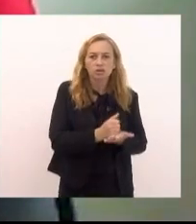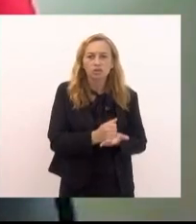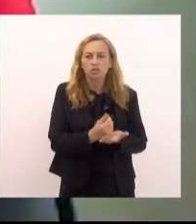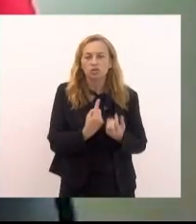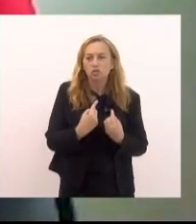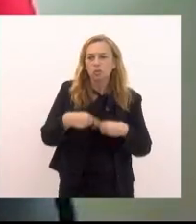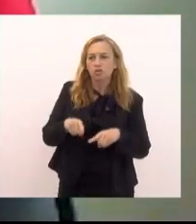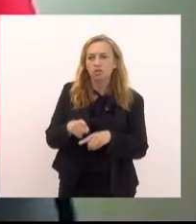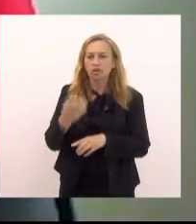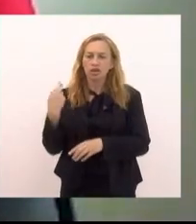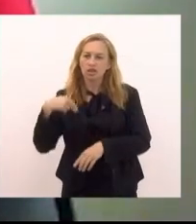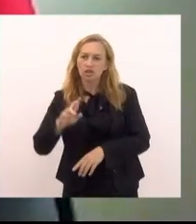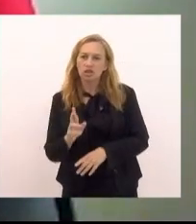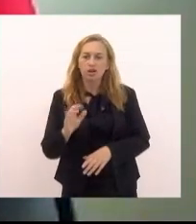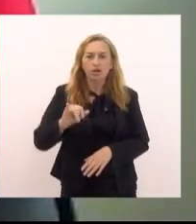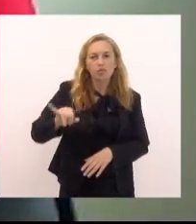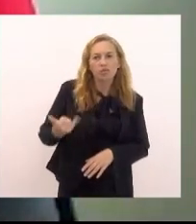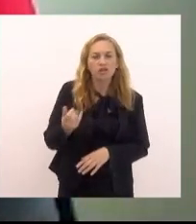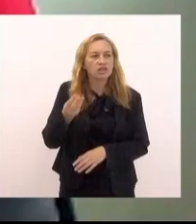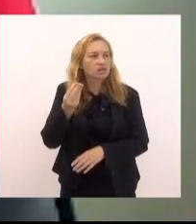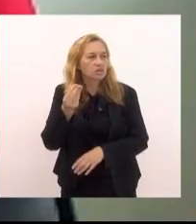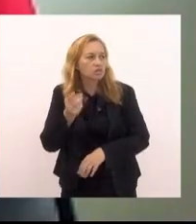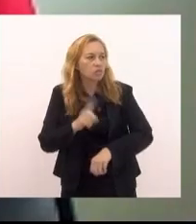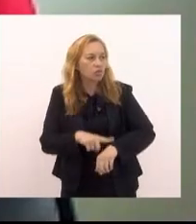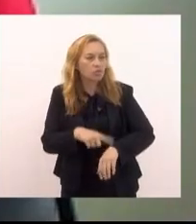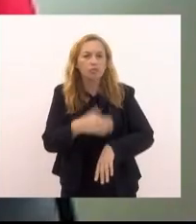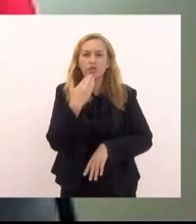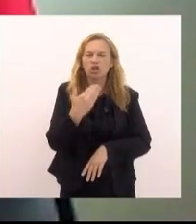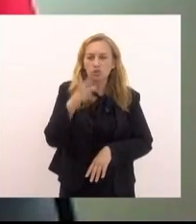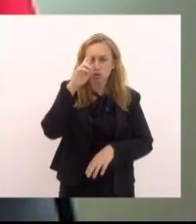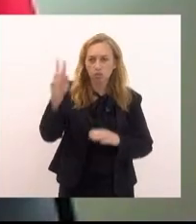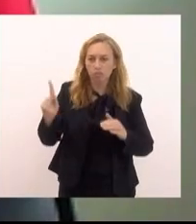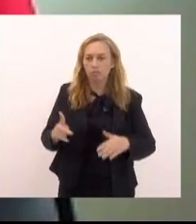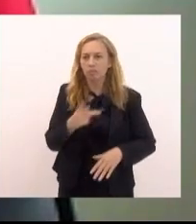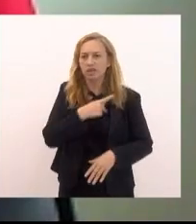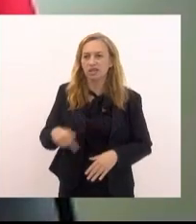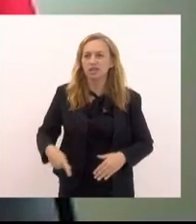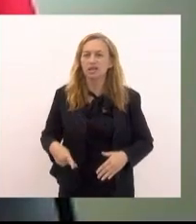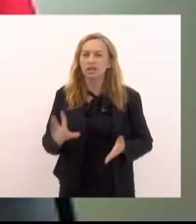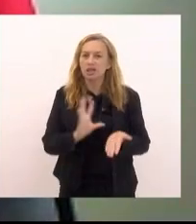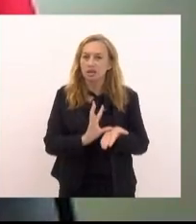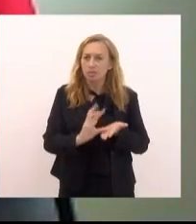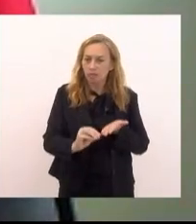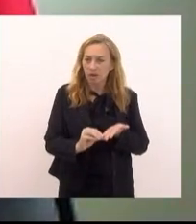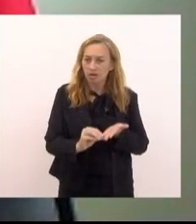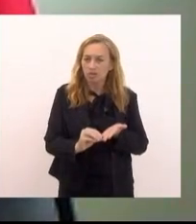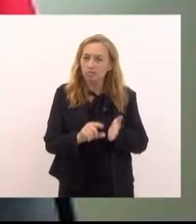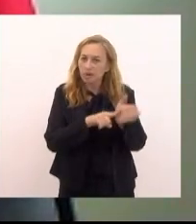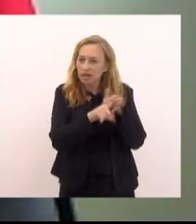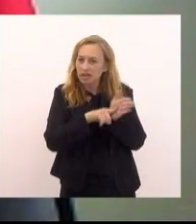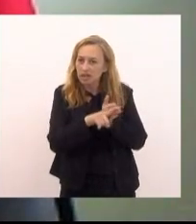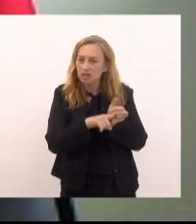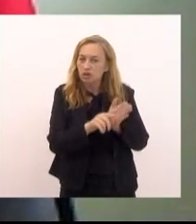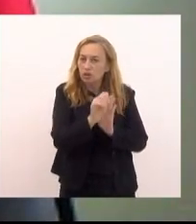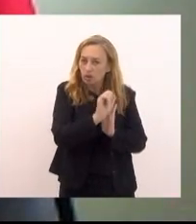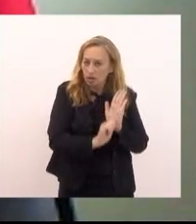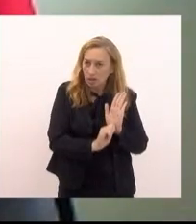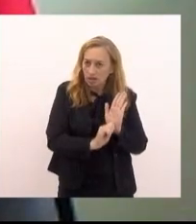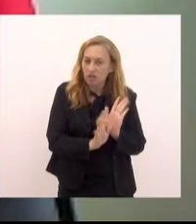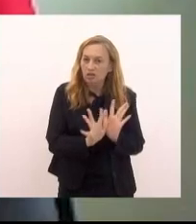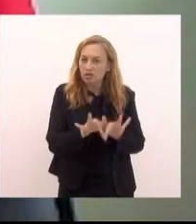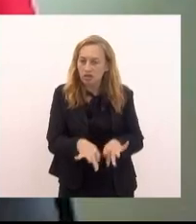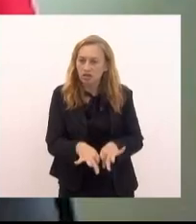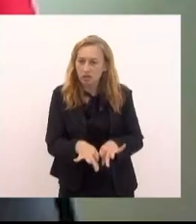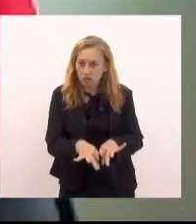intolerância religiosa, aproveitando esse momento para pedir a Vossa Excelência que coloque em pauta para análise o relatório conclusivo